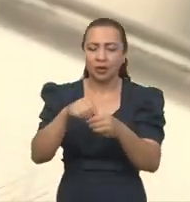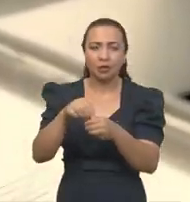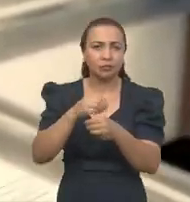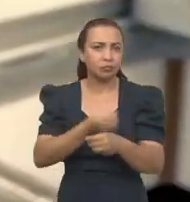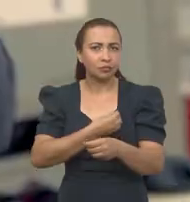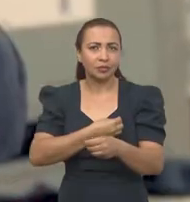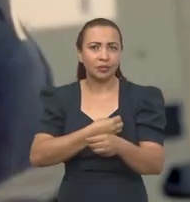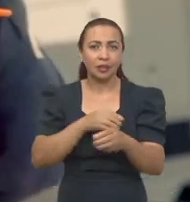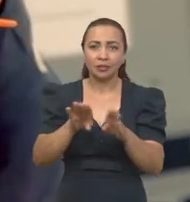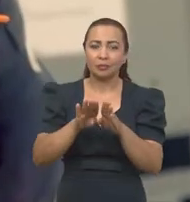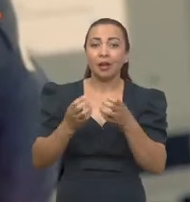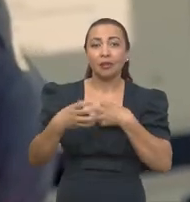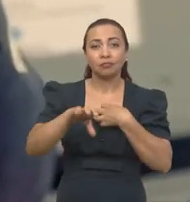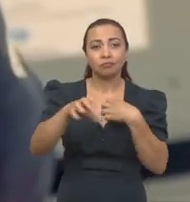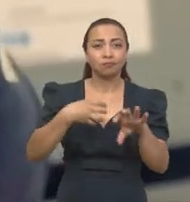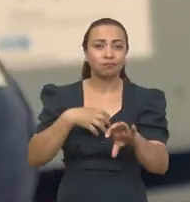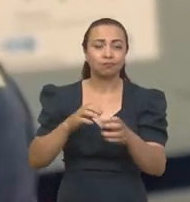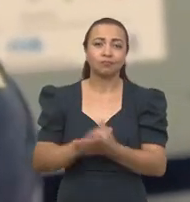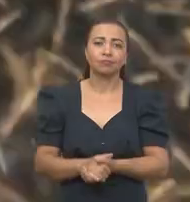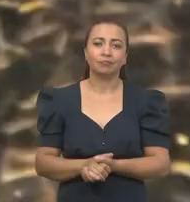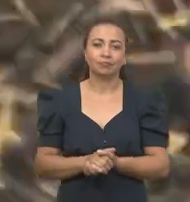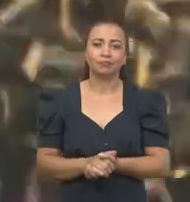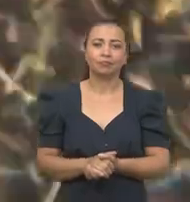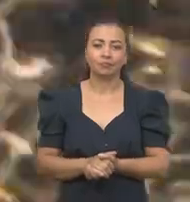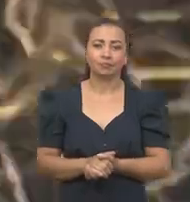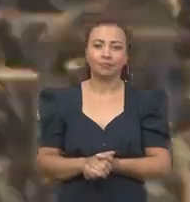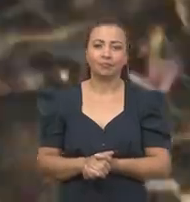microorganismos e as suas interações